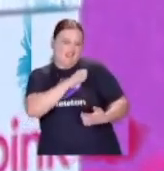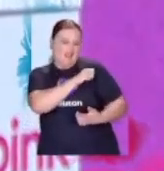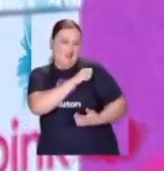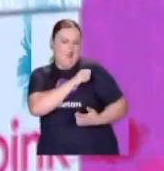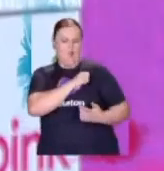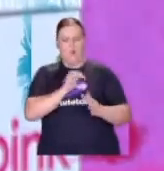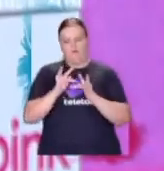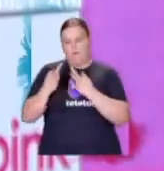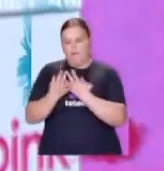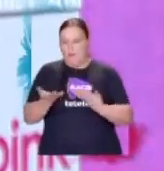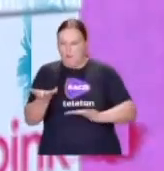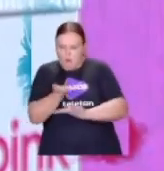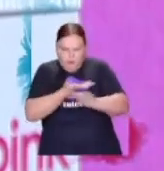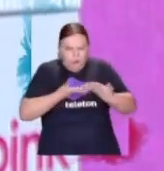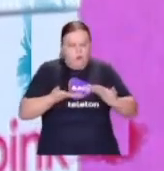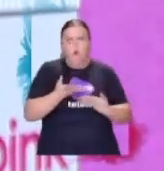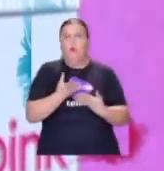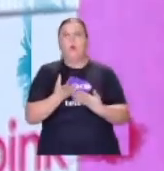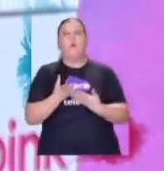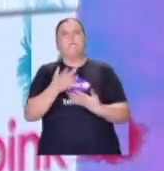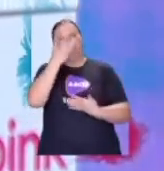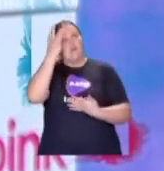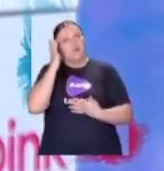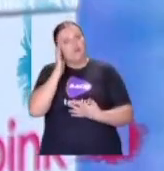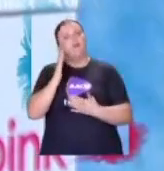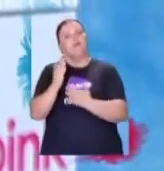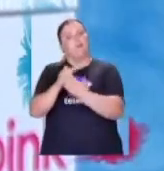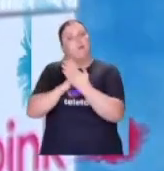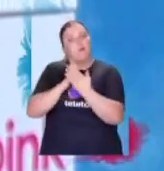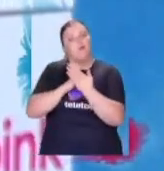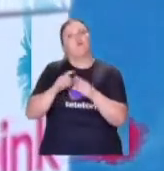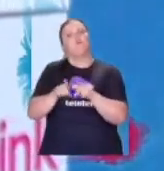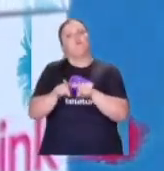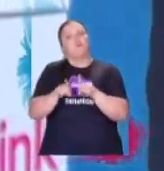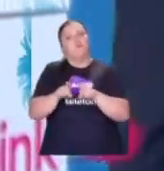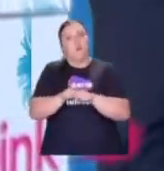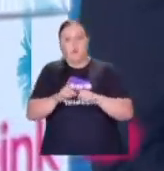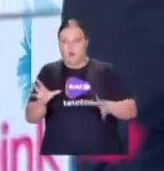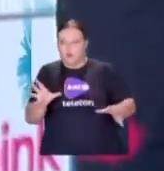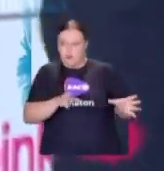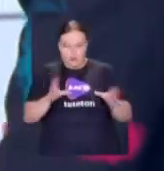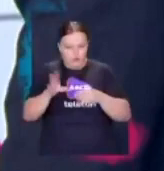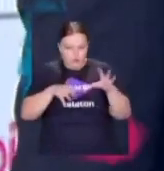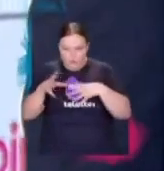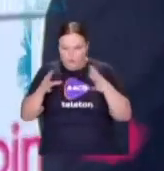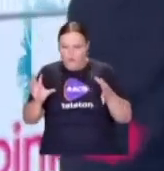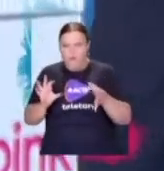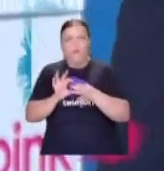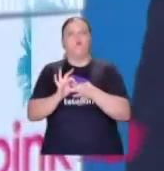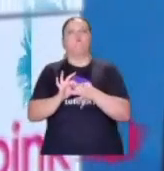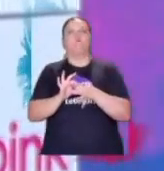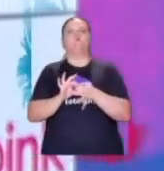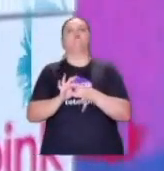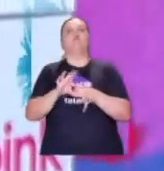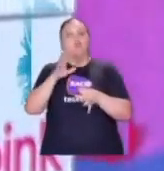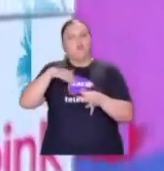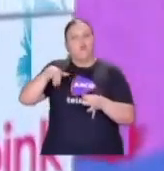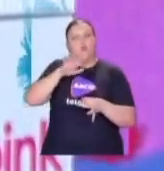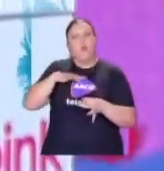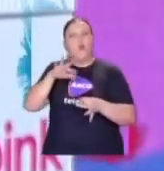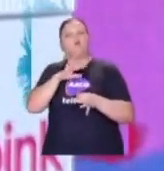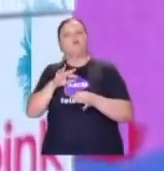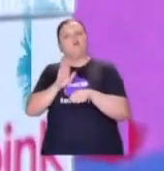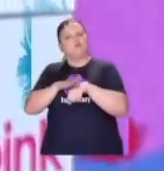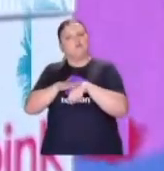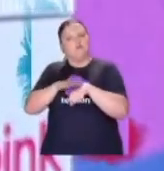de 1.600 colaboradores para essa campanha, para essa onda do bem que o SBT junto com a ACD vem promovendo no